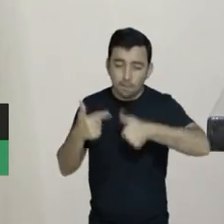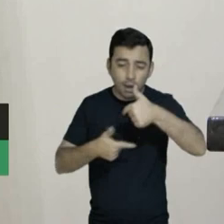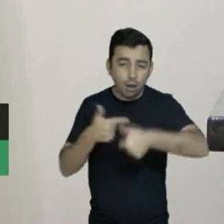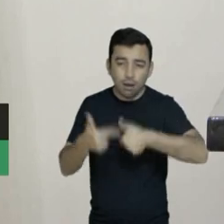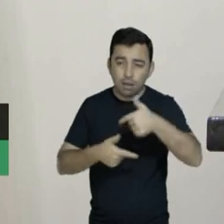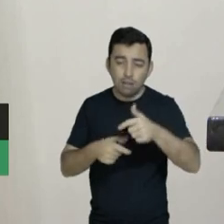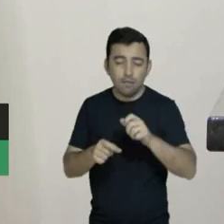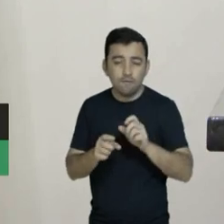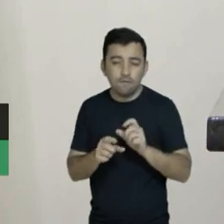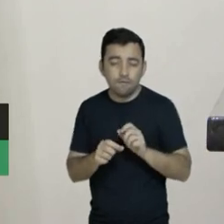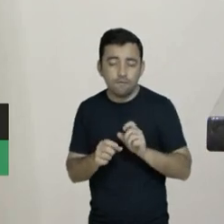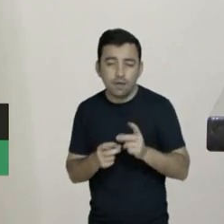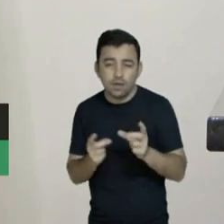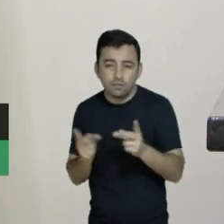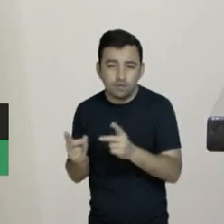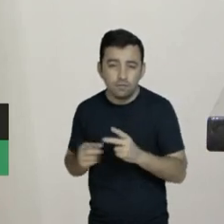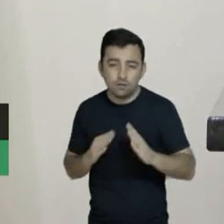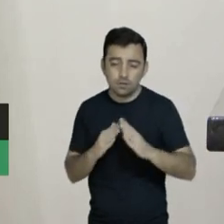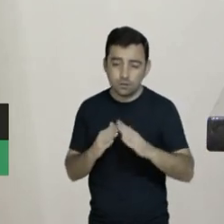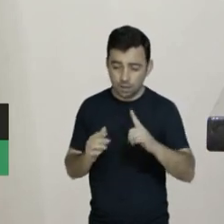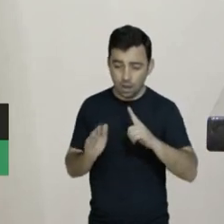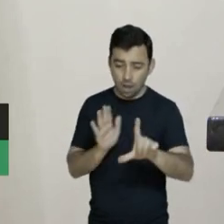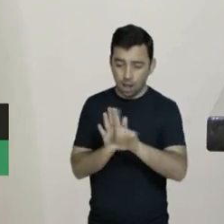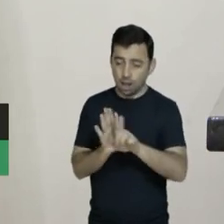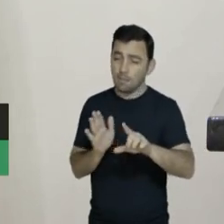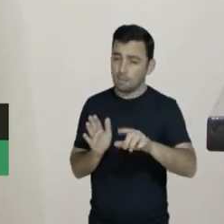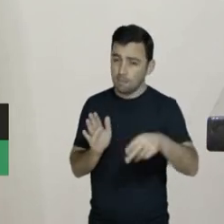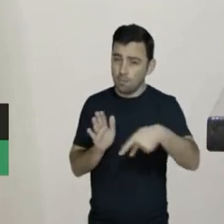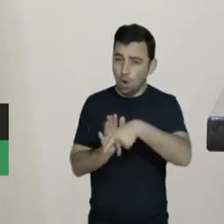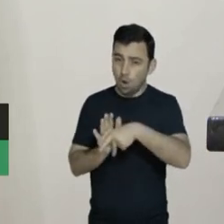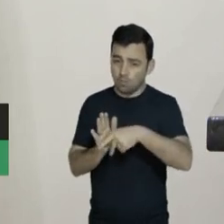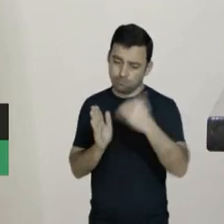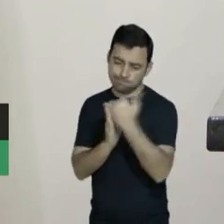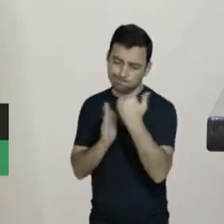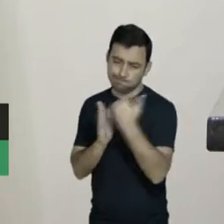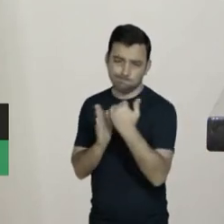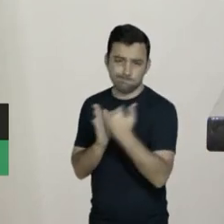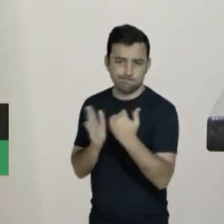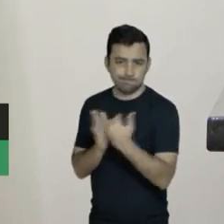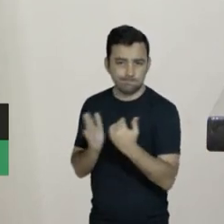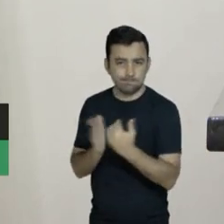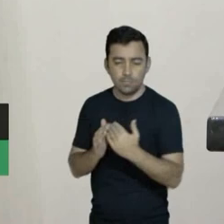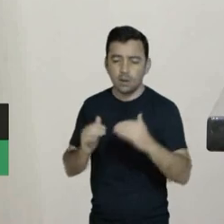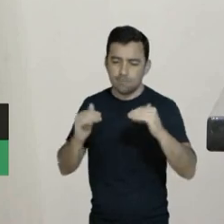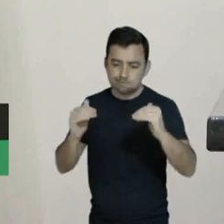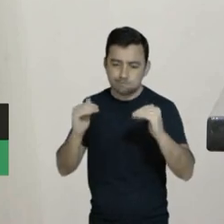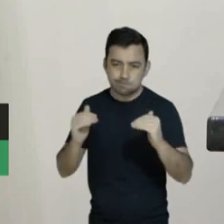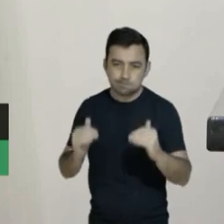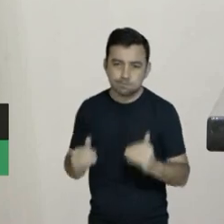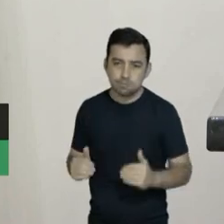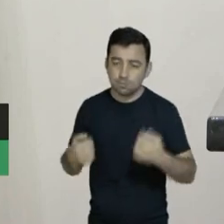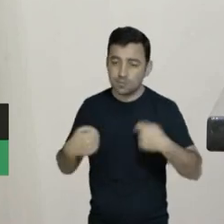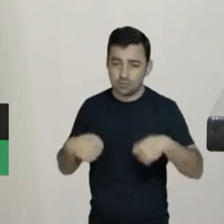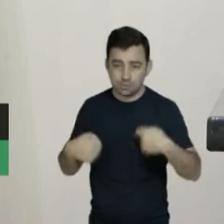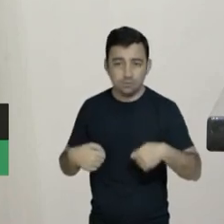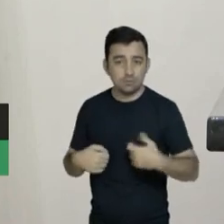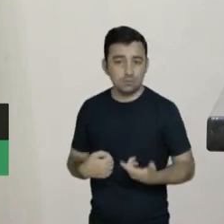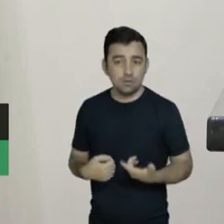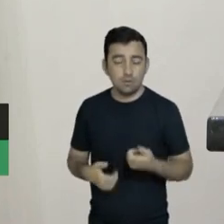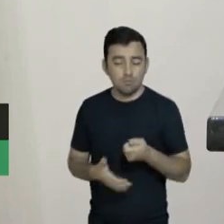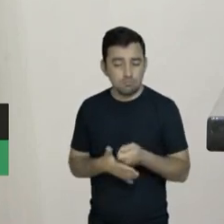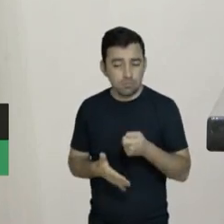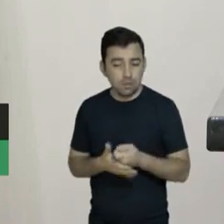Ele tem uma legislação própria, ele tem subordinação hierárquica e tem a sua obrigação para passo para